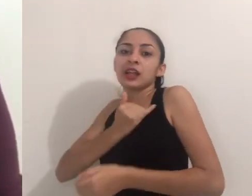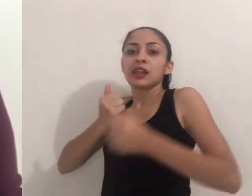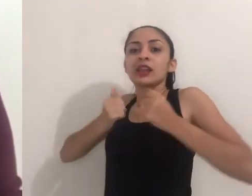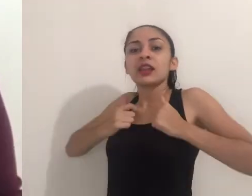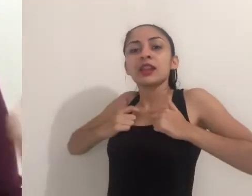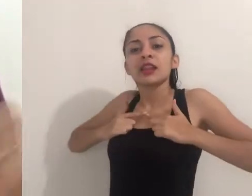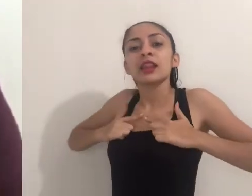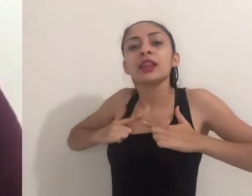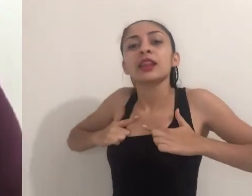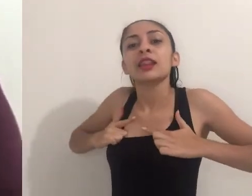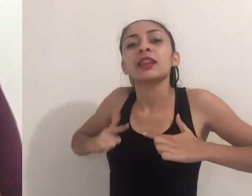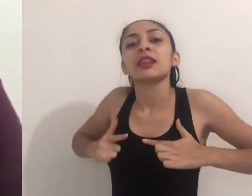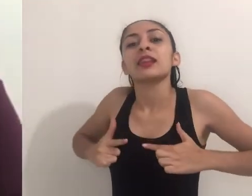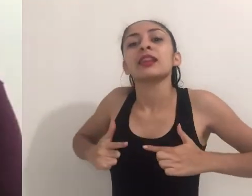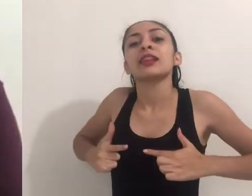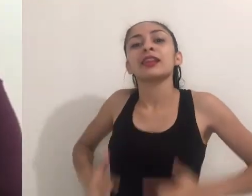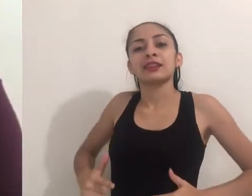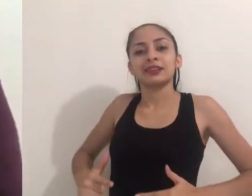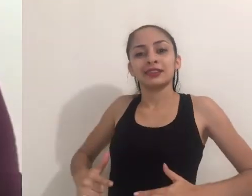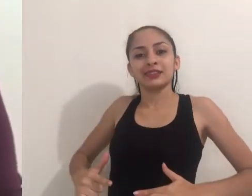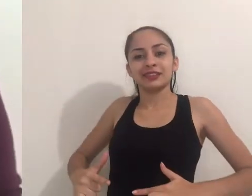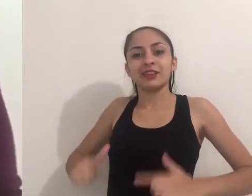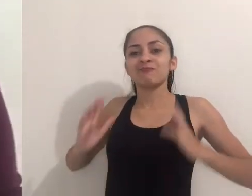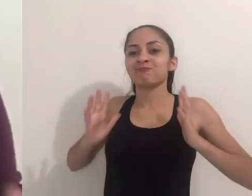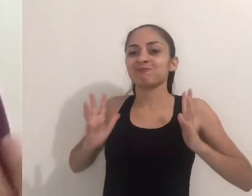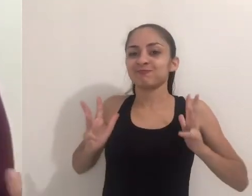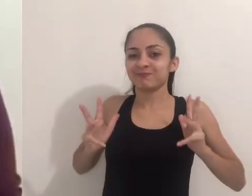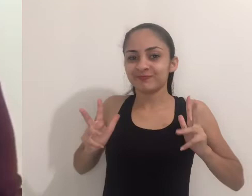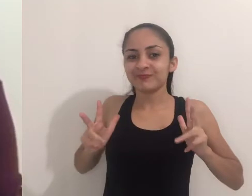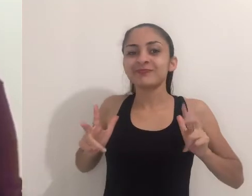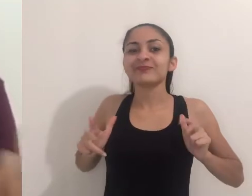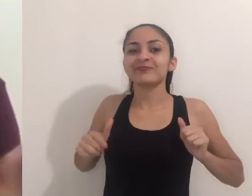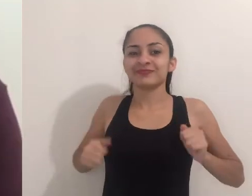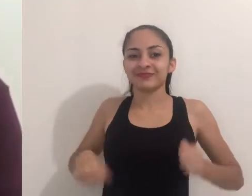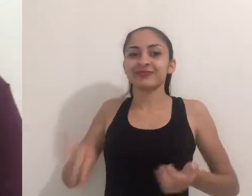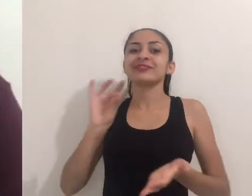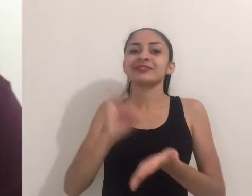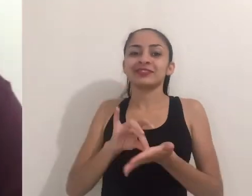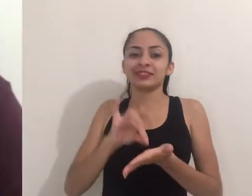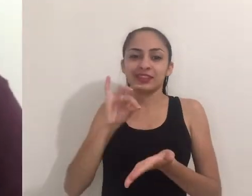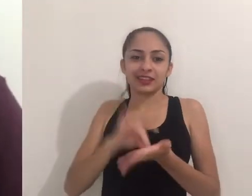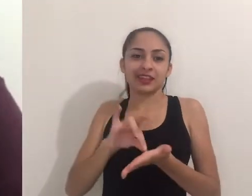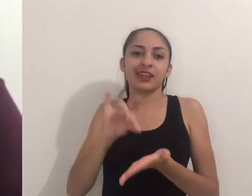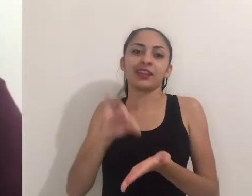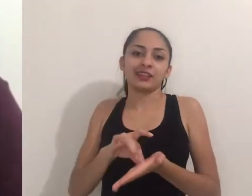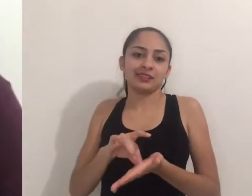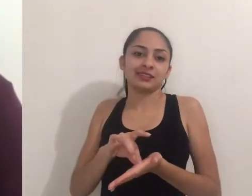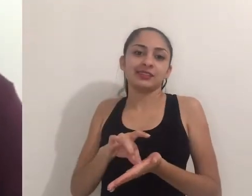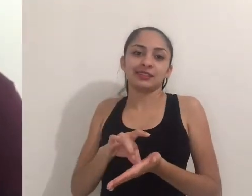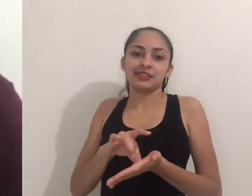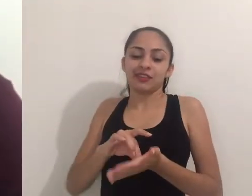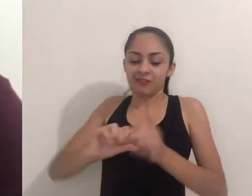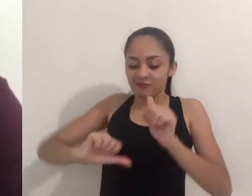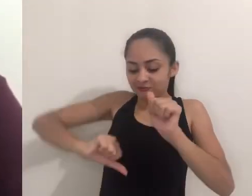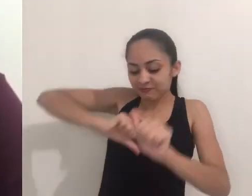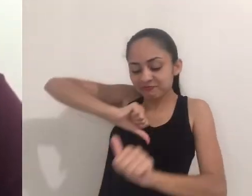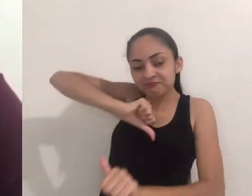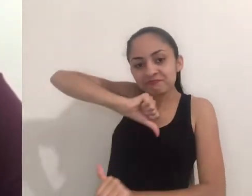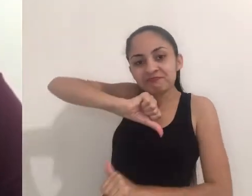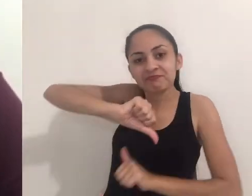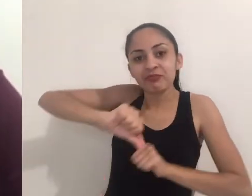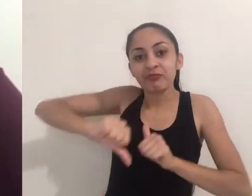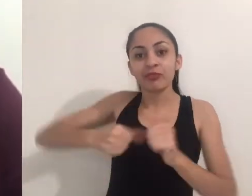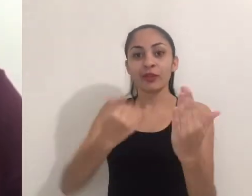conosco. Ele nos purifica, ele nos dá novas vestes, límpidas, e